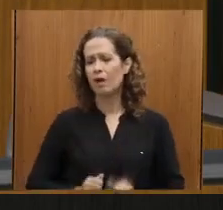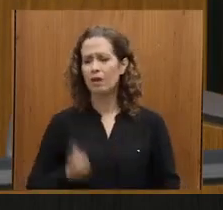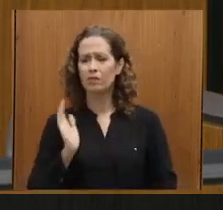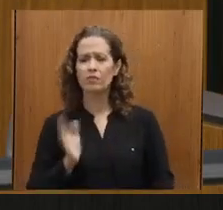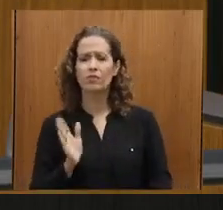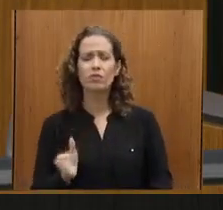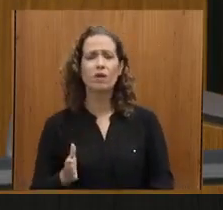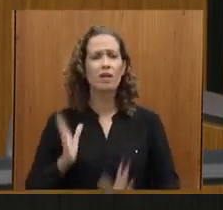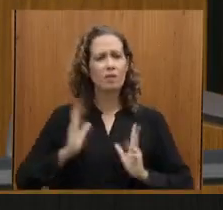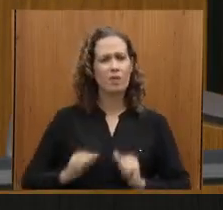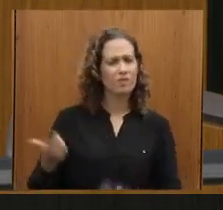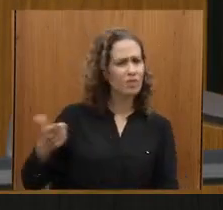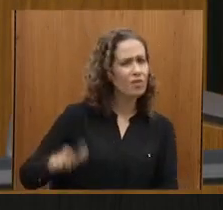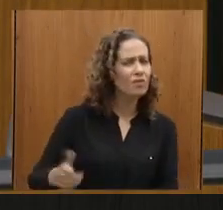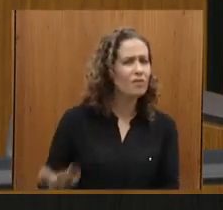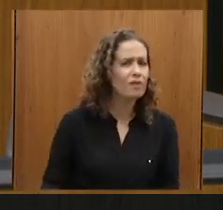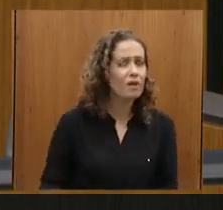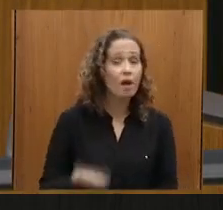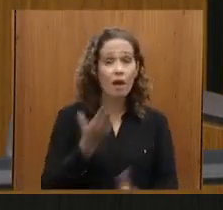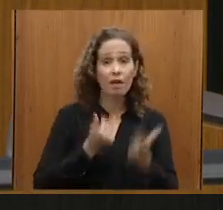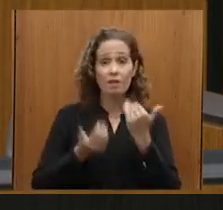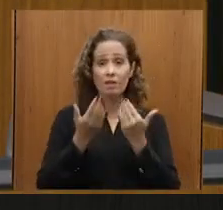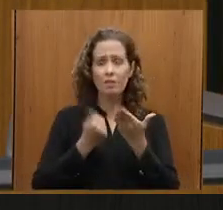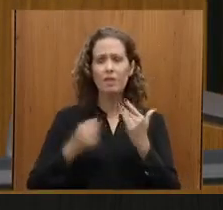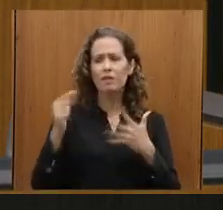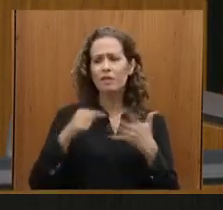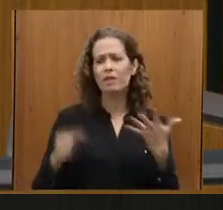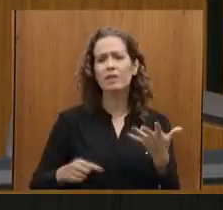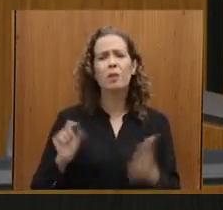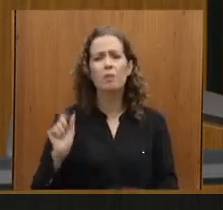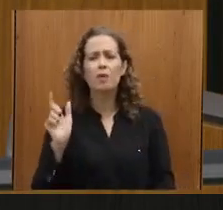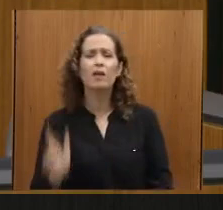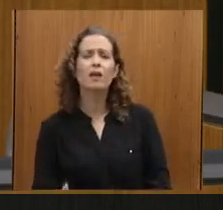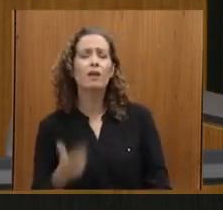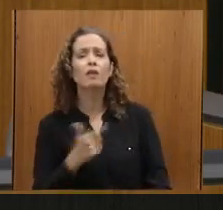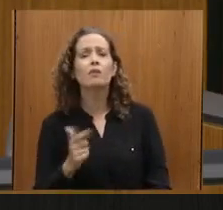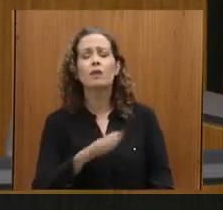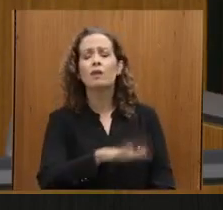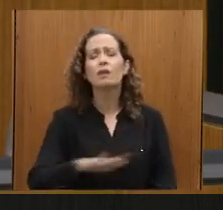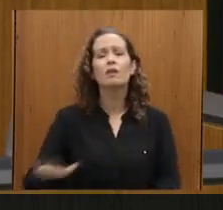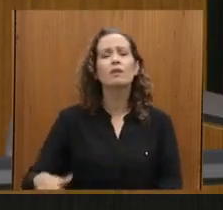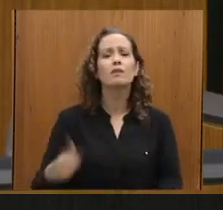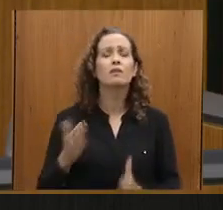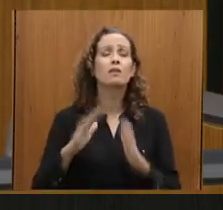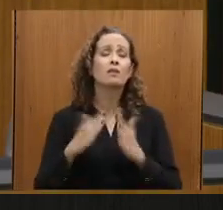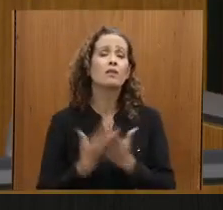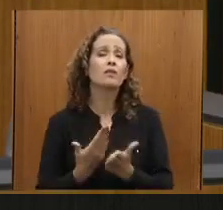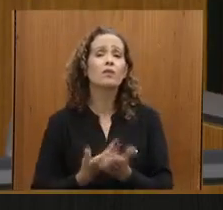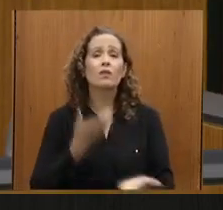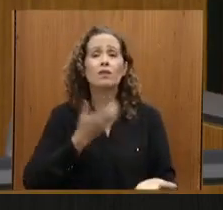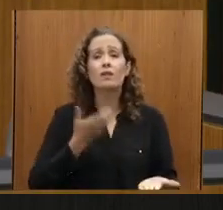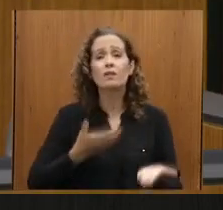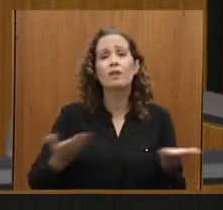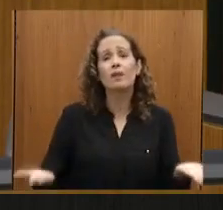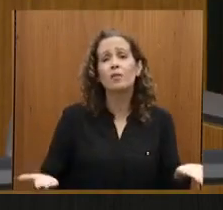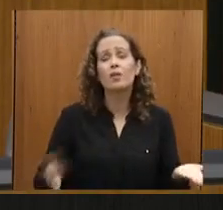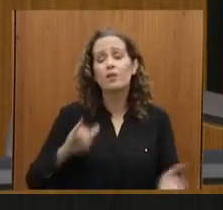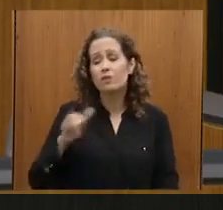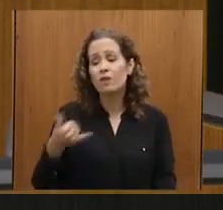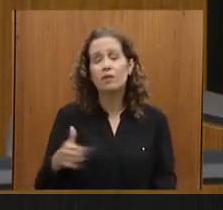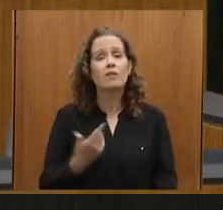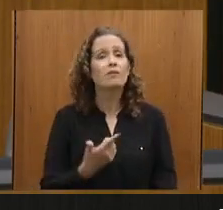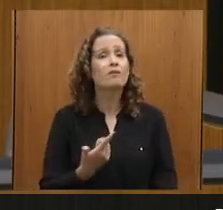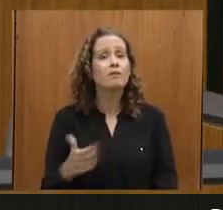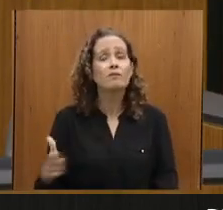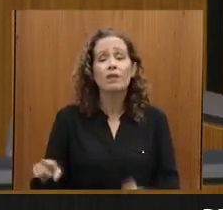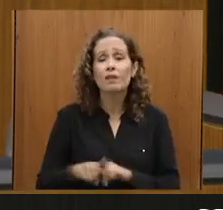anteriores? Fazendo alimentação para quem? Se não vai ter menino na escola daqui a pouco, em dezembro, e não vai ter menino em janeiro?